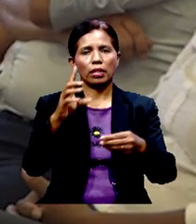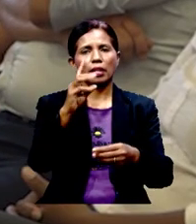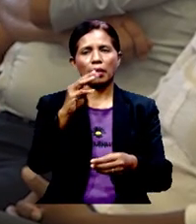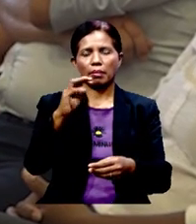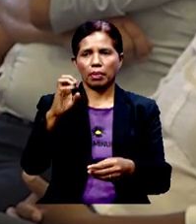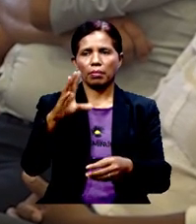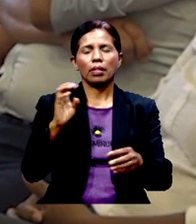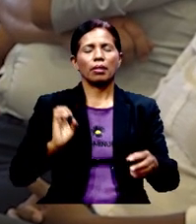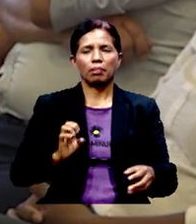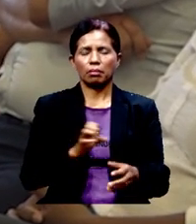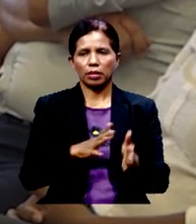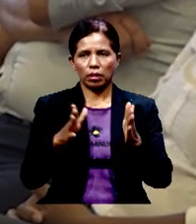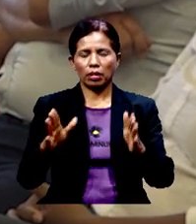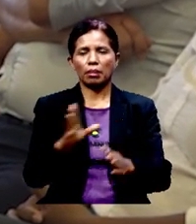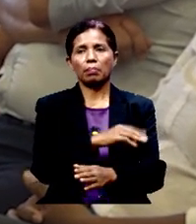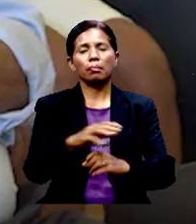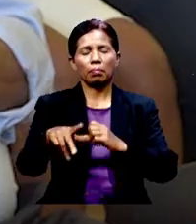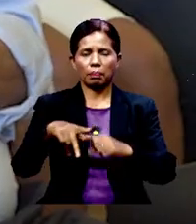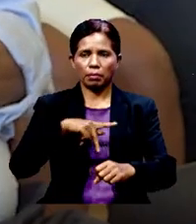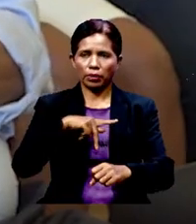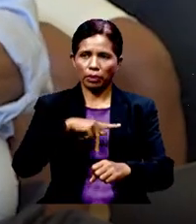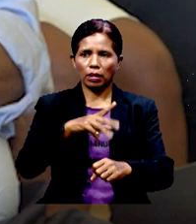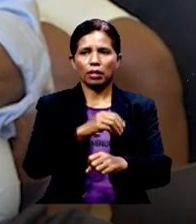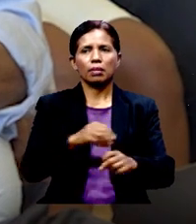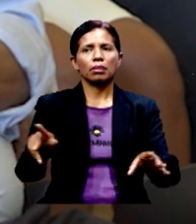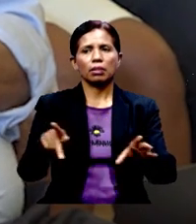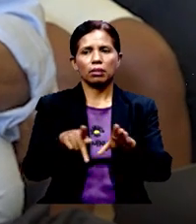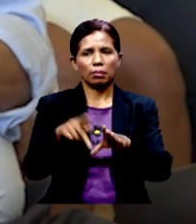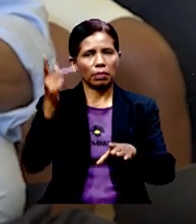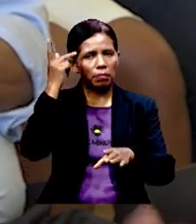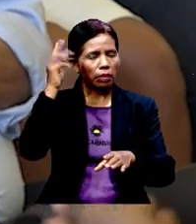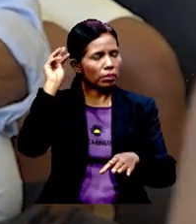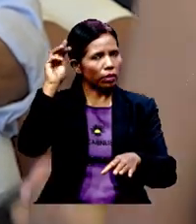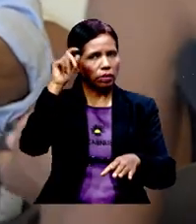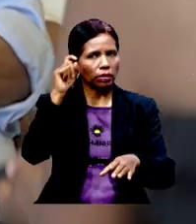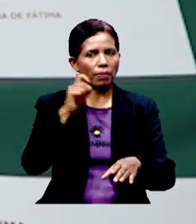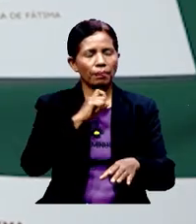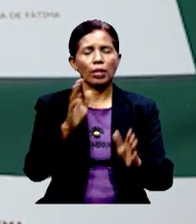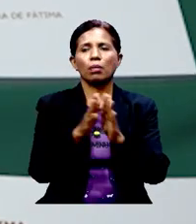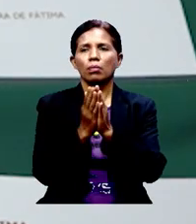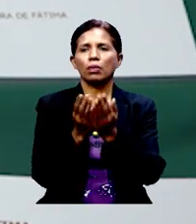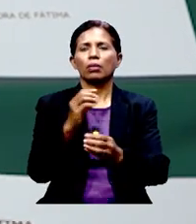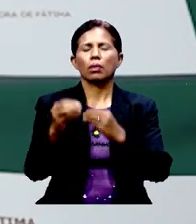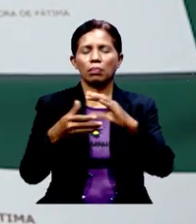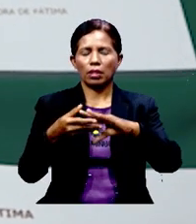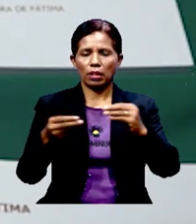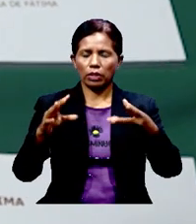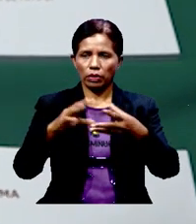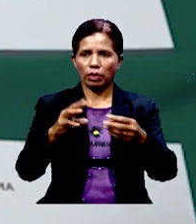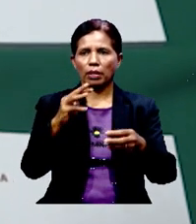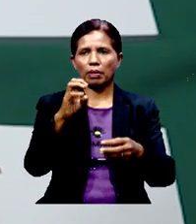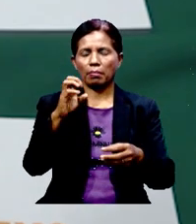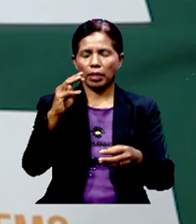Embaixada de Portugal, né? Bem marca a nossa presença, o seu primeiro-ministro, que era Lassana Guzmão. E o livro refere a que era a história Memo, Rússi